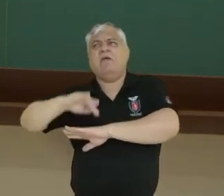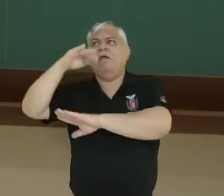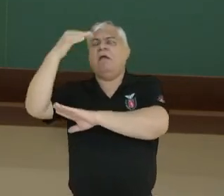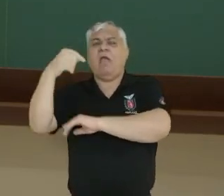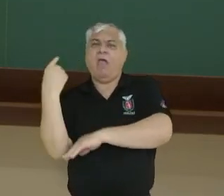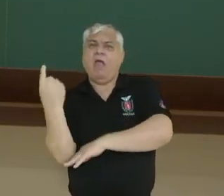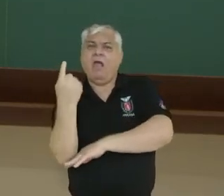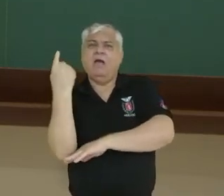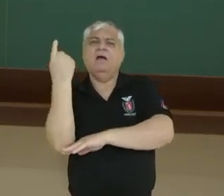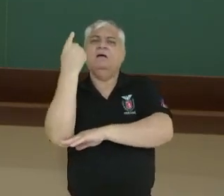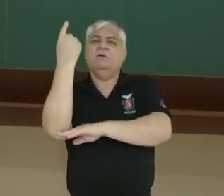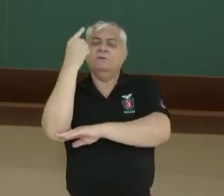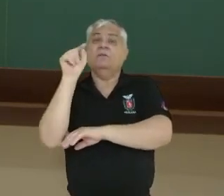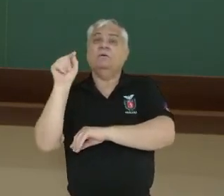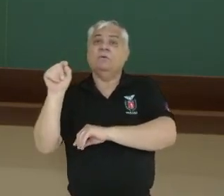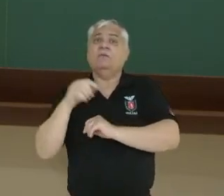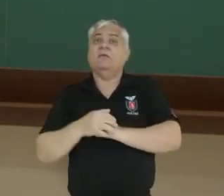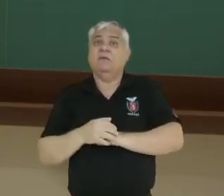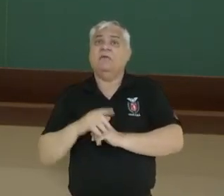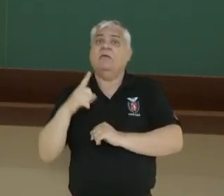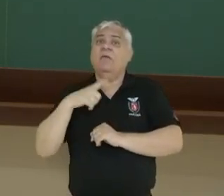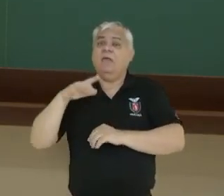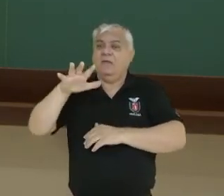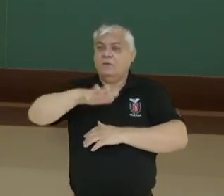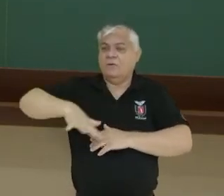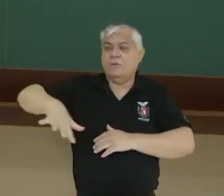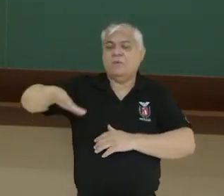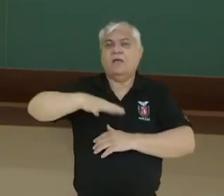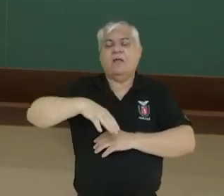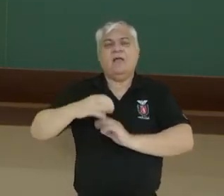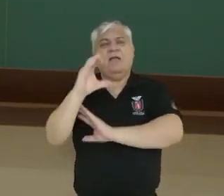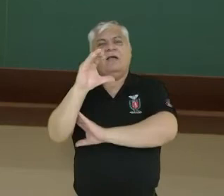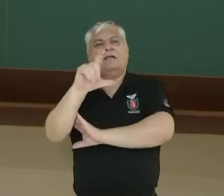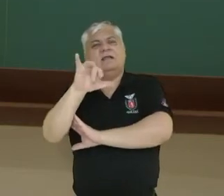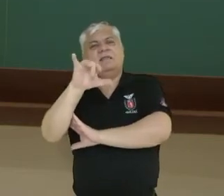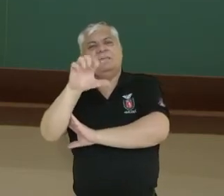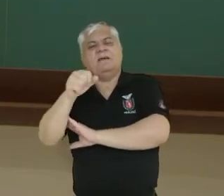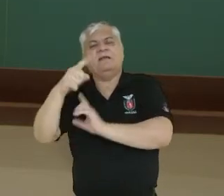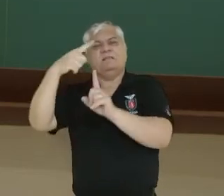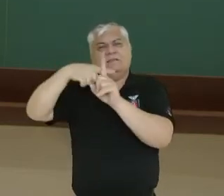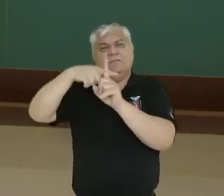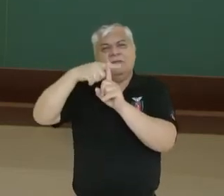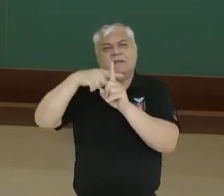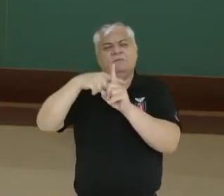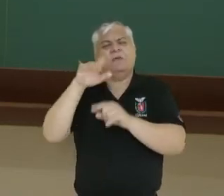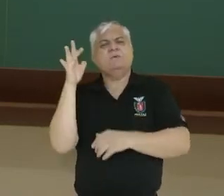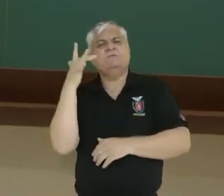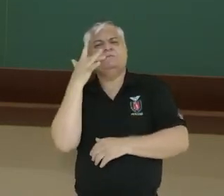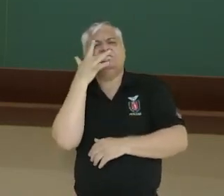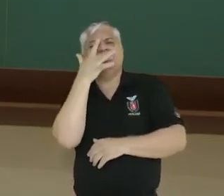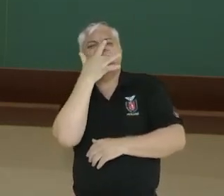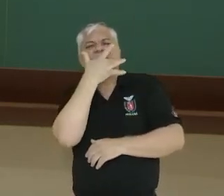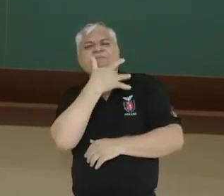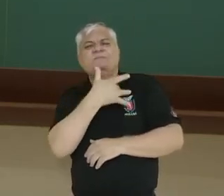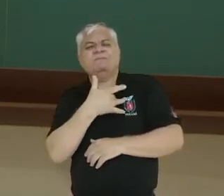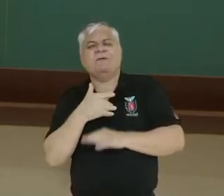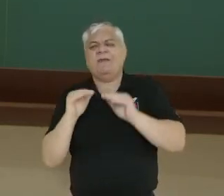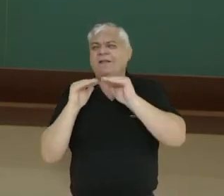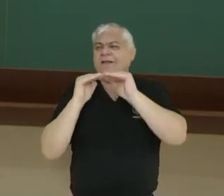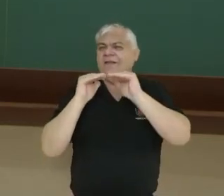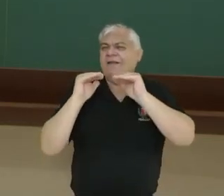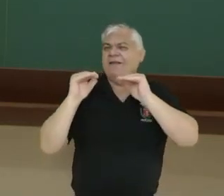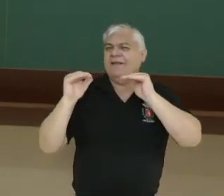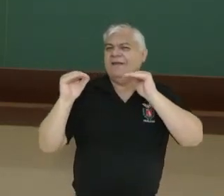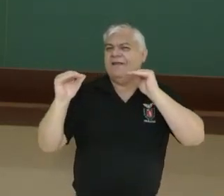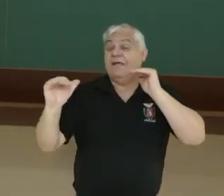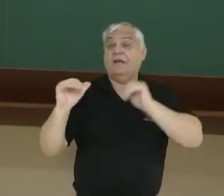mais elevadas vão ser regiões de climas com temperaturas mais amenas, certo? Então a altitude